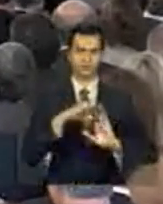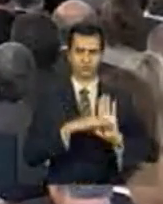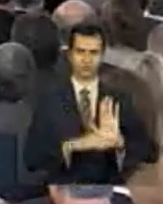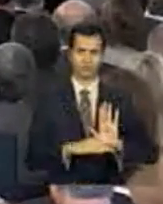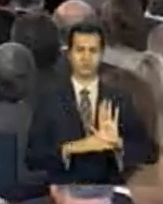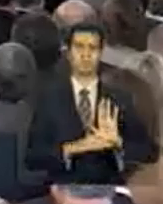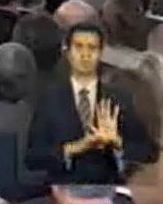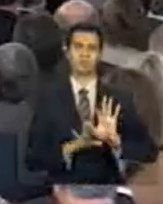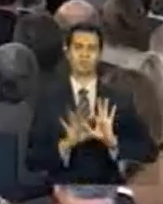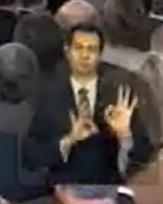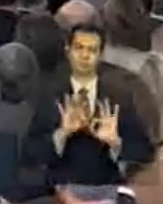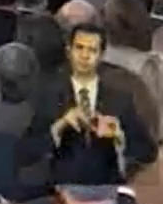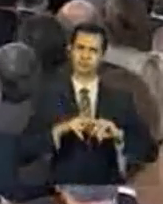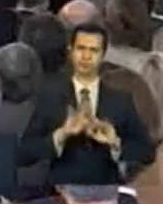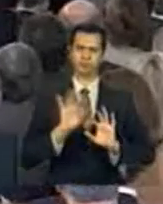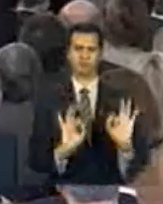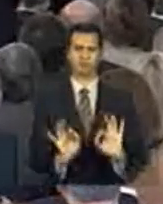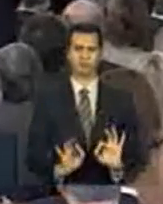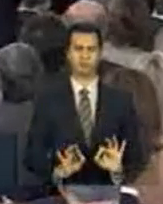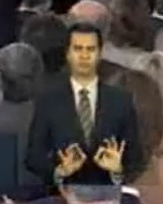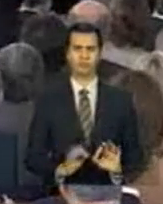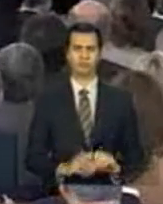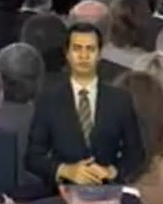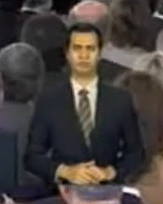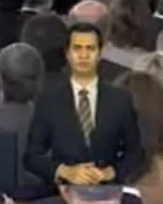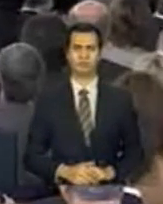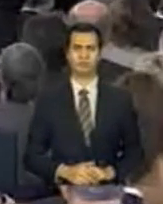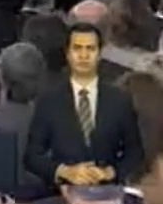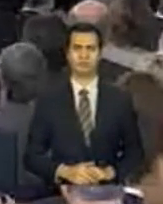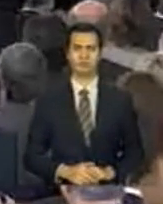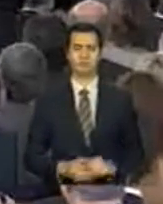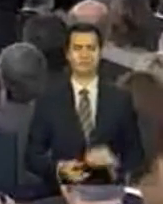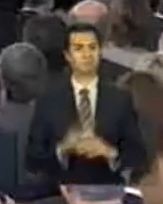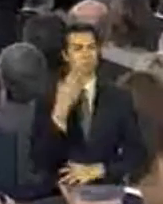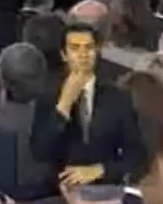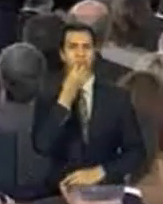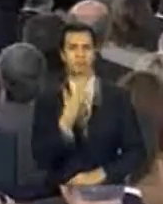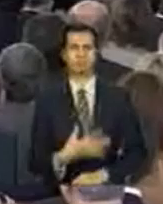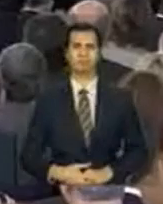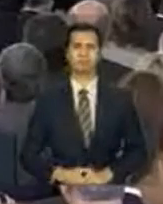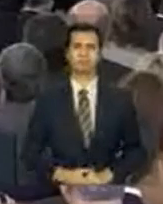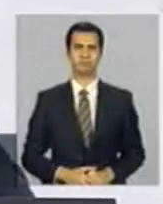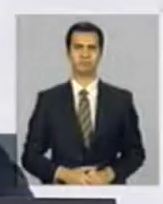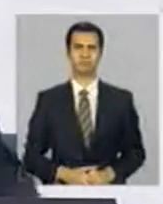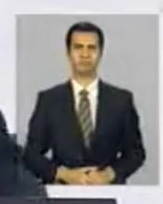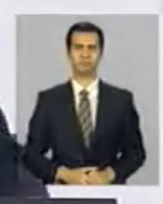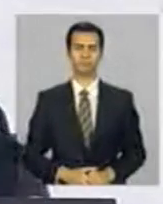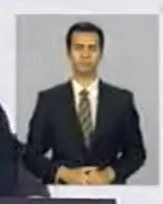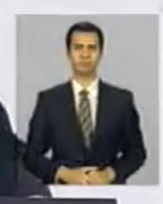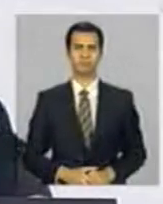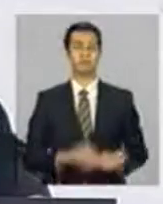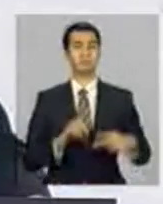e o fizeram um bom acontecimento. Eles